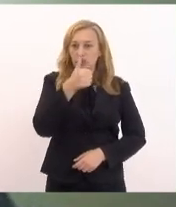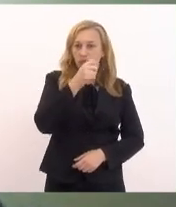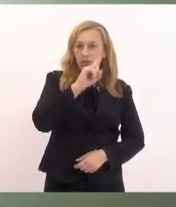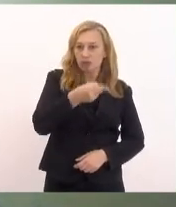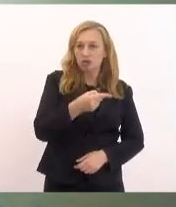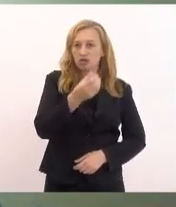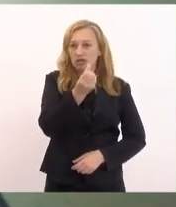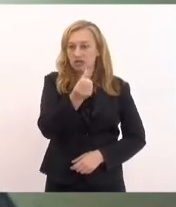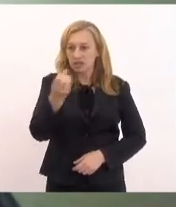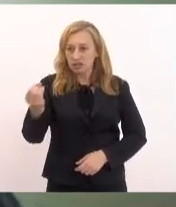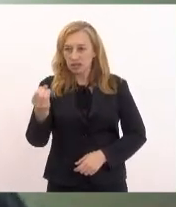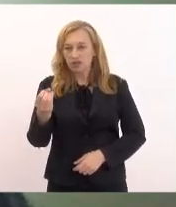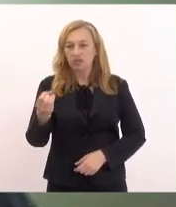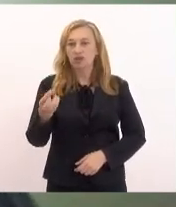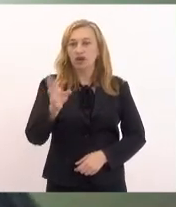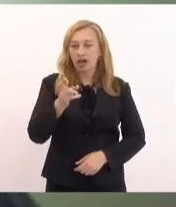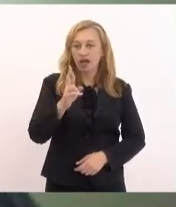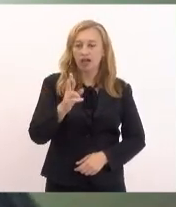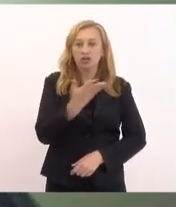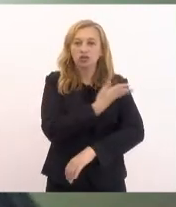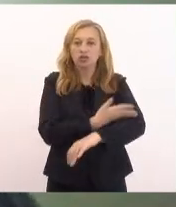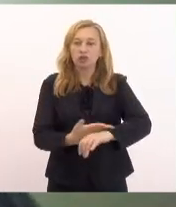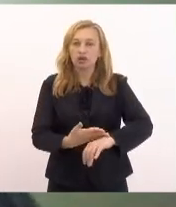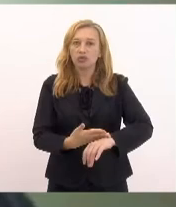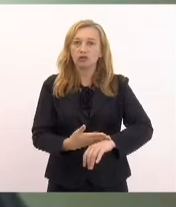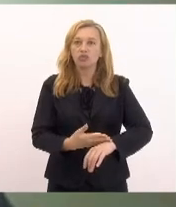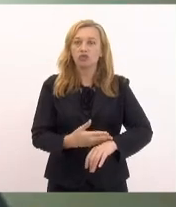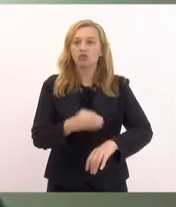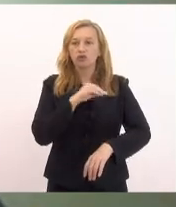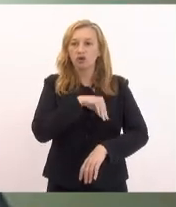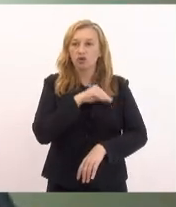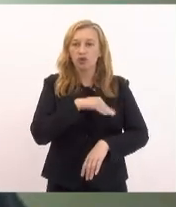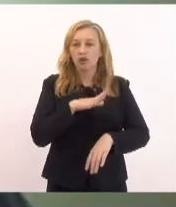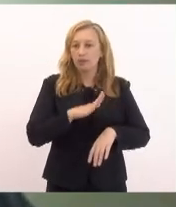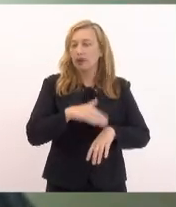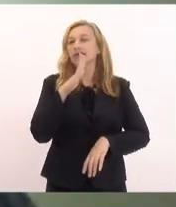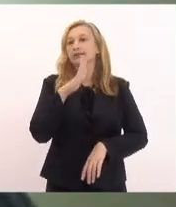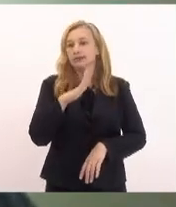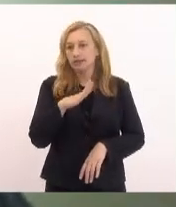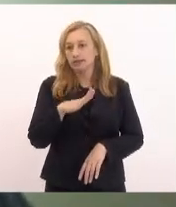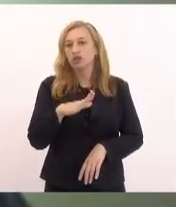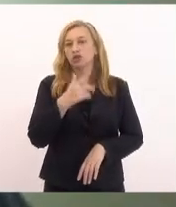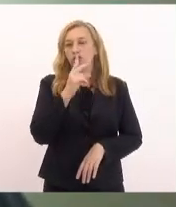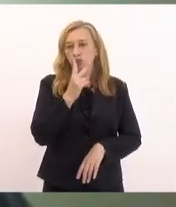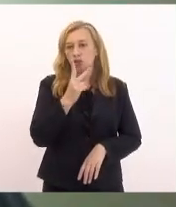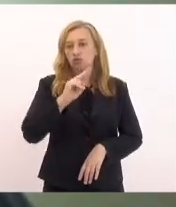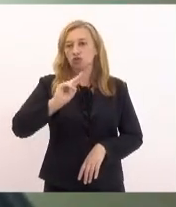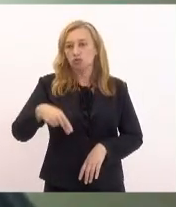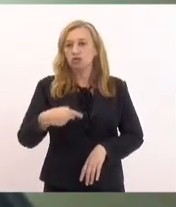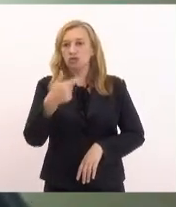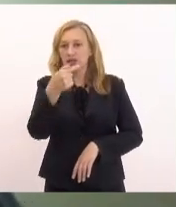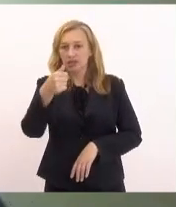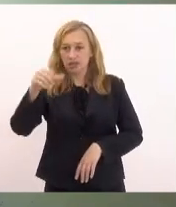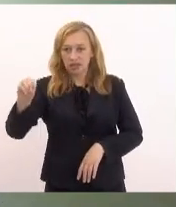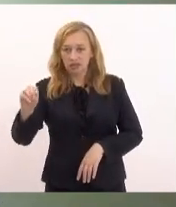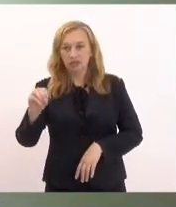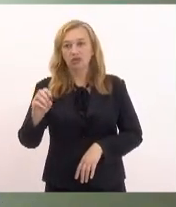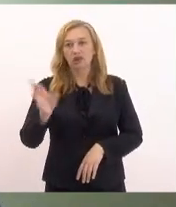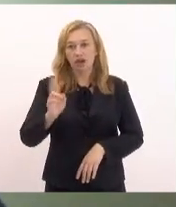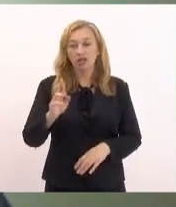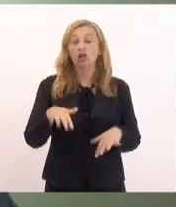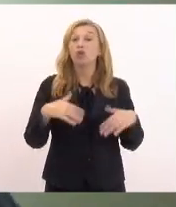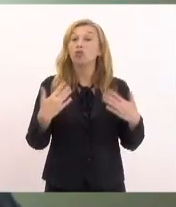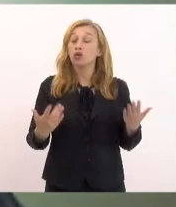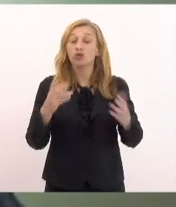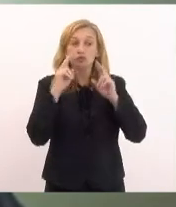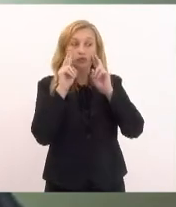1.600, enquanto que dos brancos esse valor chega a mais de R$ 2.700. Então, quando